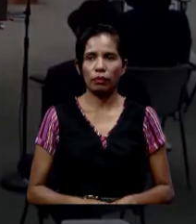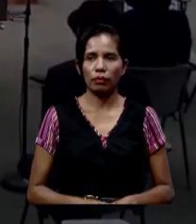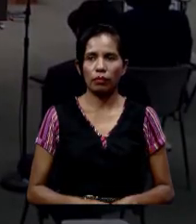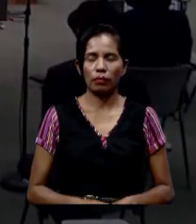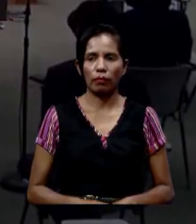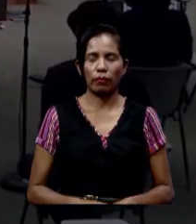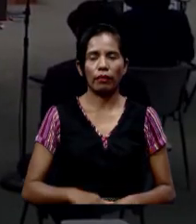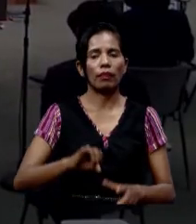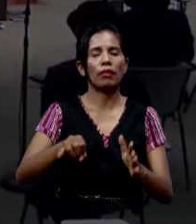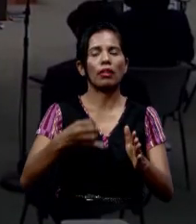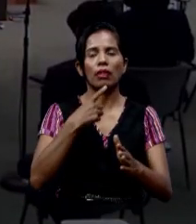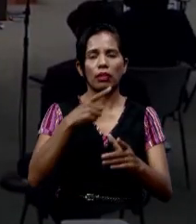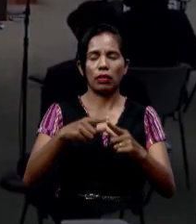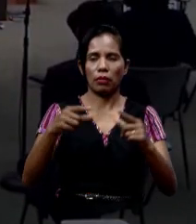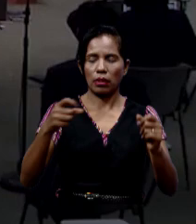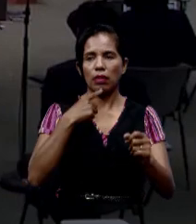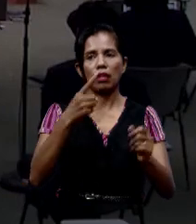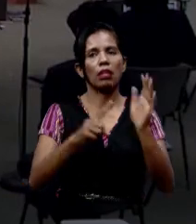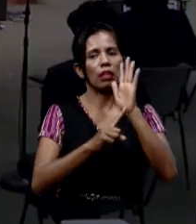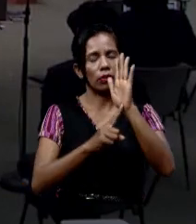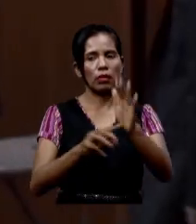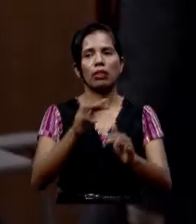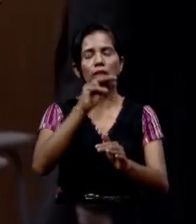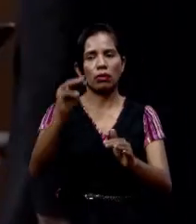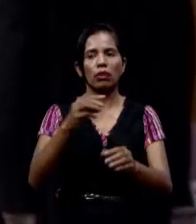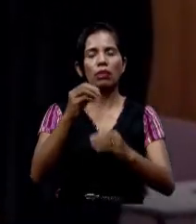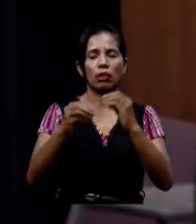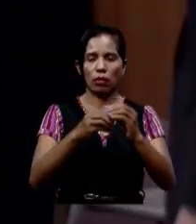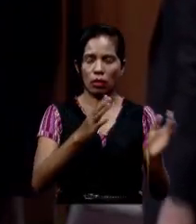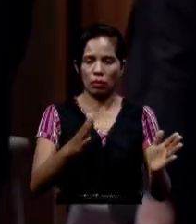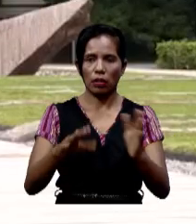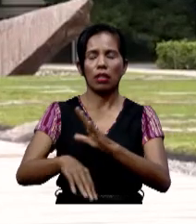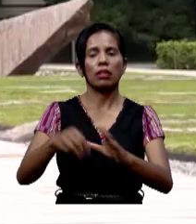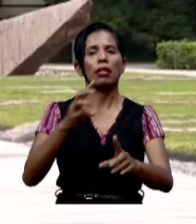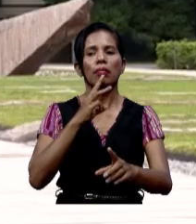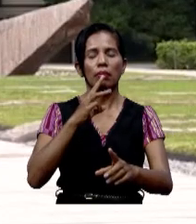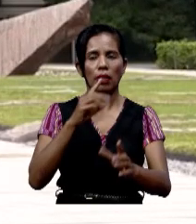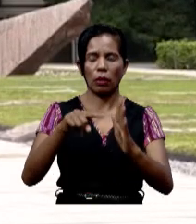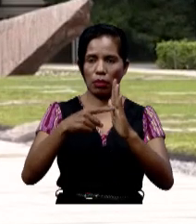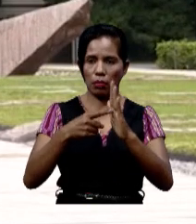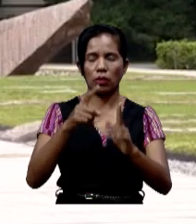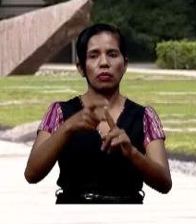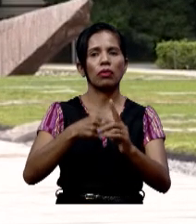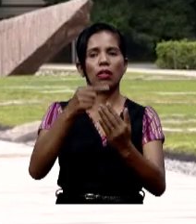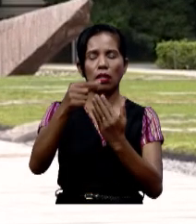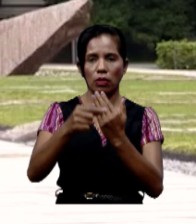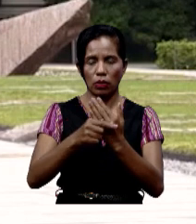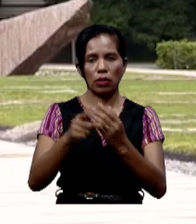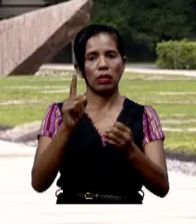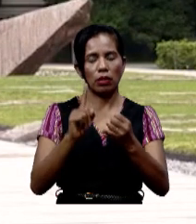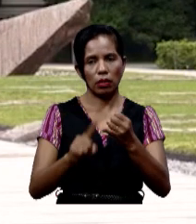Jornal japonês Asahi Shimbun informa ia segunda ne katak proseso hasai bene bele hahu ia fulan agosto